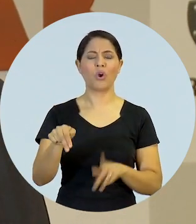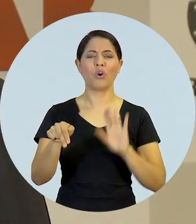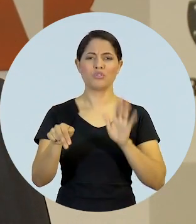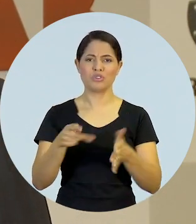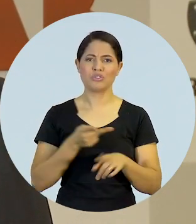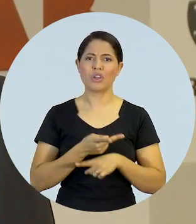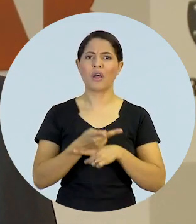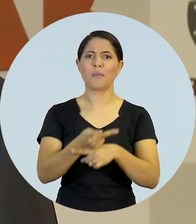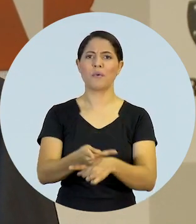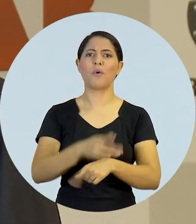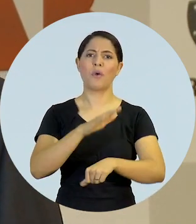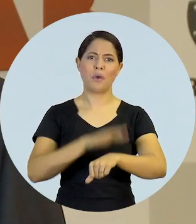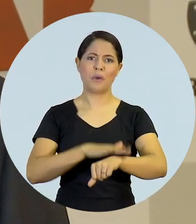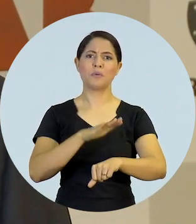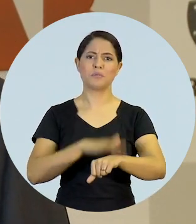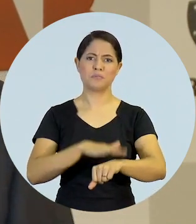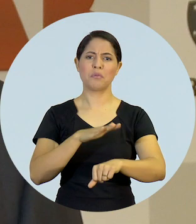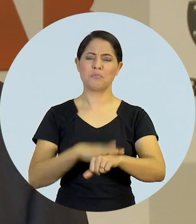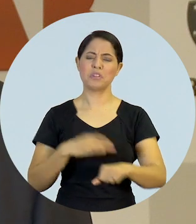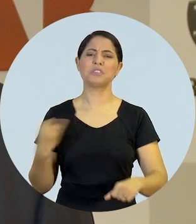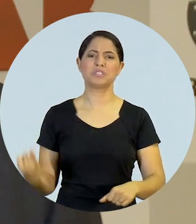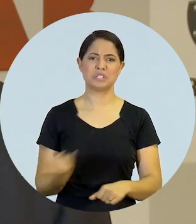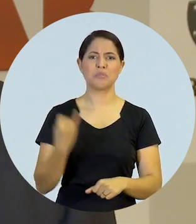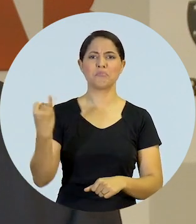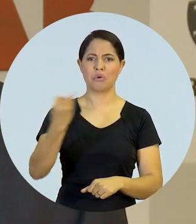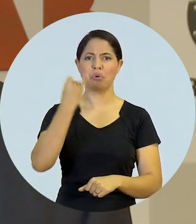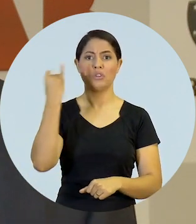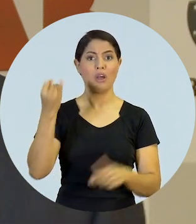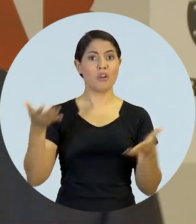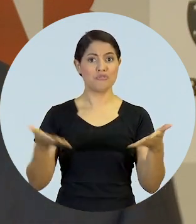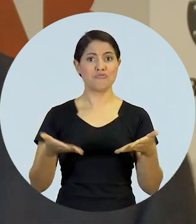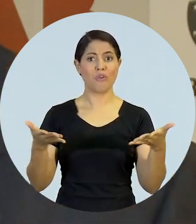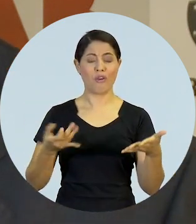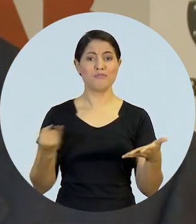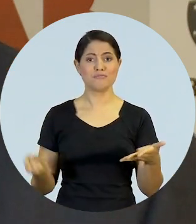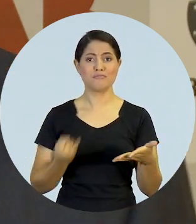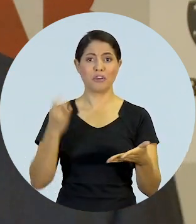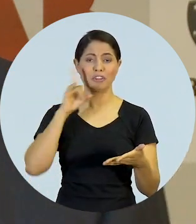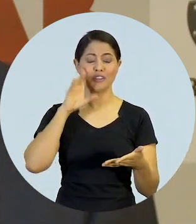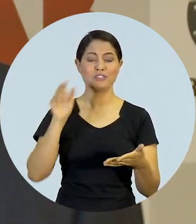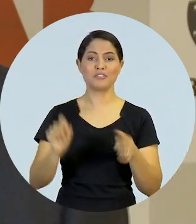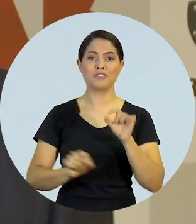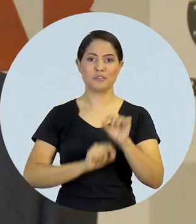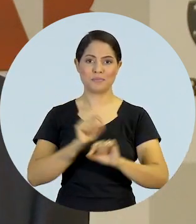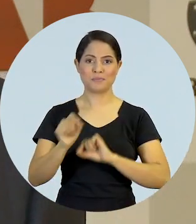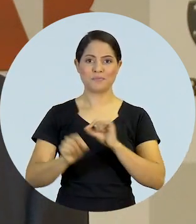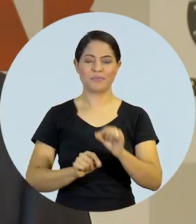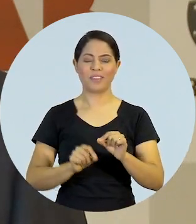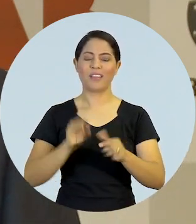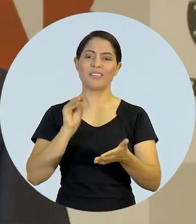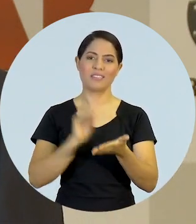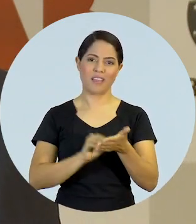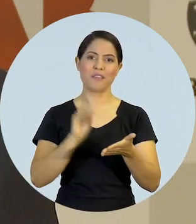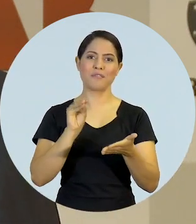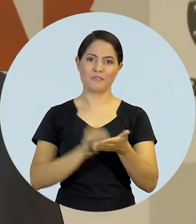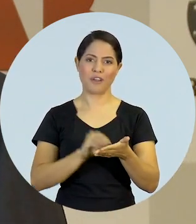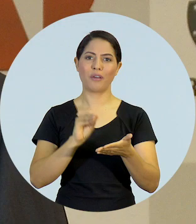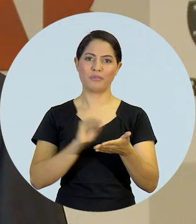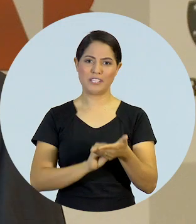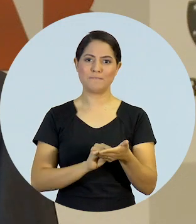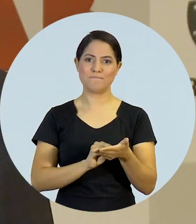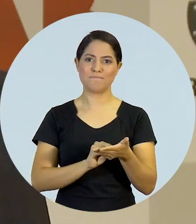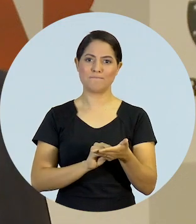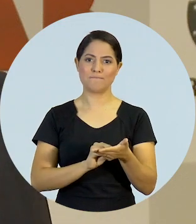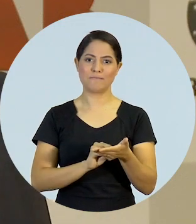acostumada a nos procurar nos momentos importantes como este de hoje, que faz com que, na ausência